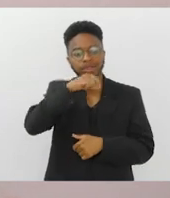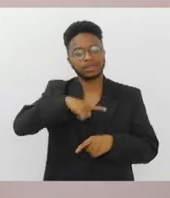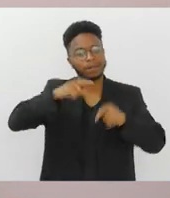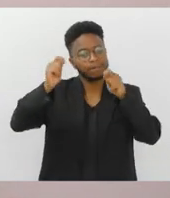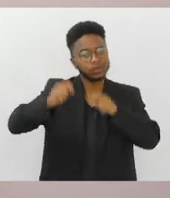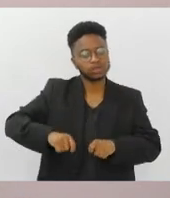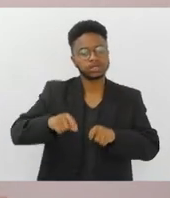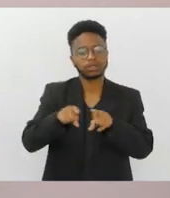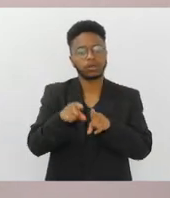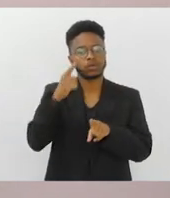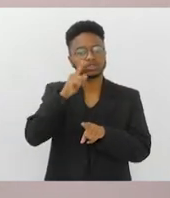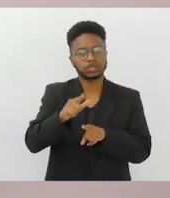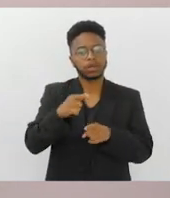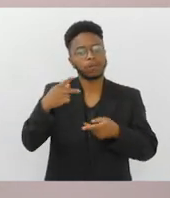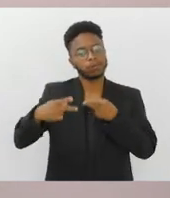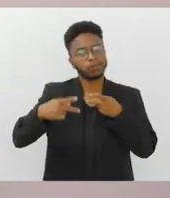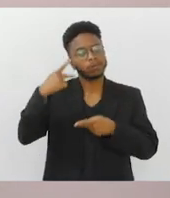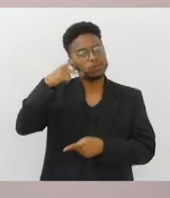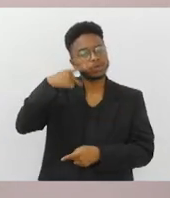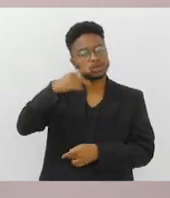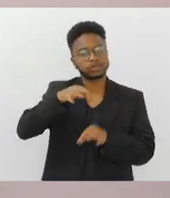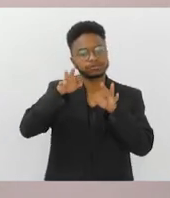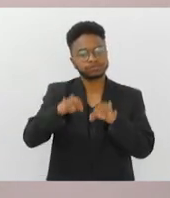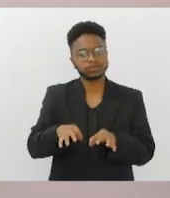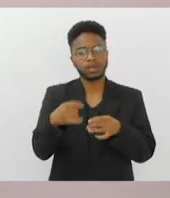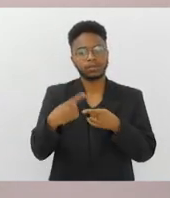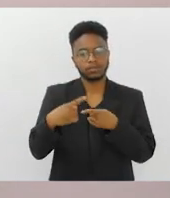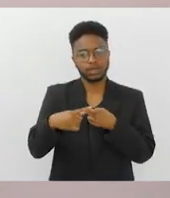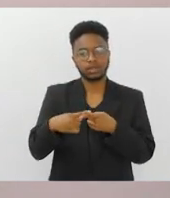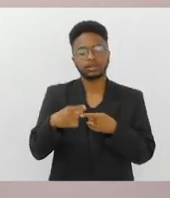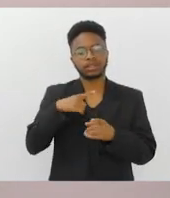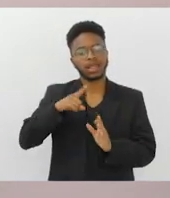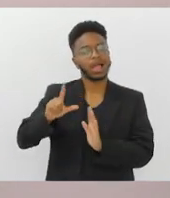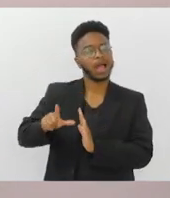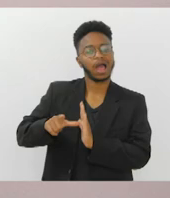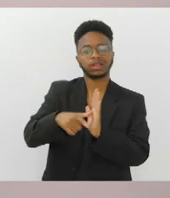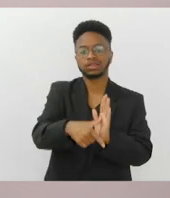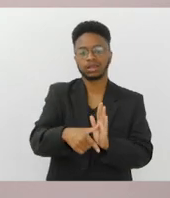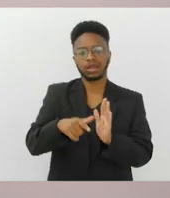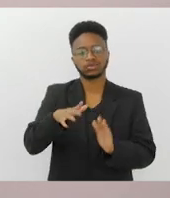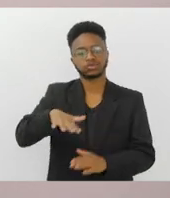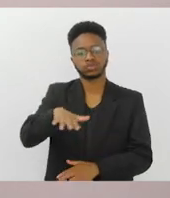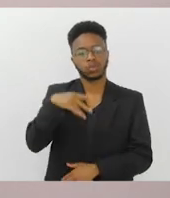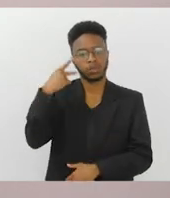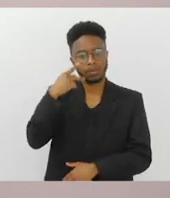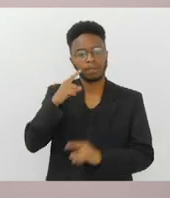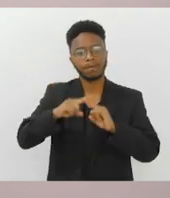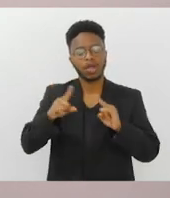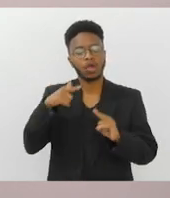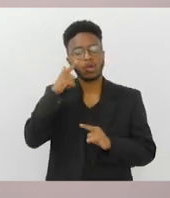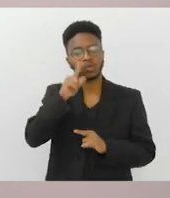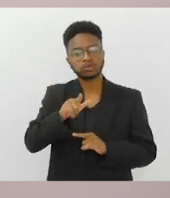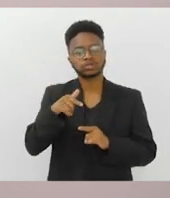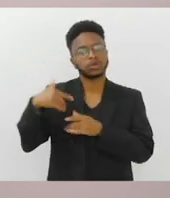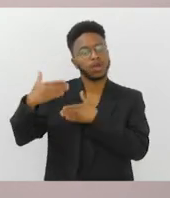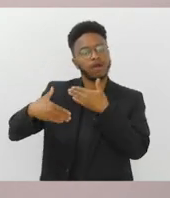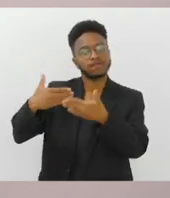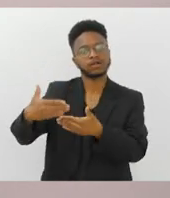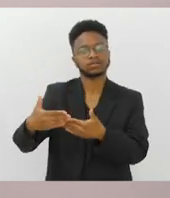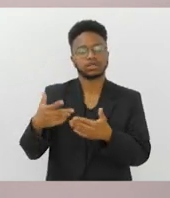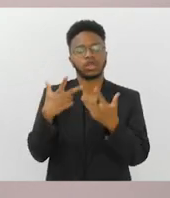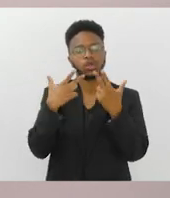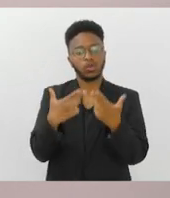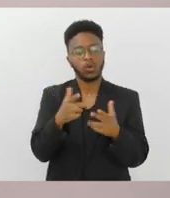políticas concretas, né? Um atraso que a gente já tinha nesse tipo de política, ele consegue avanços significativos quando nós temos